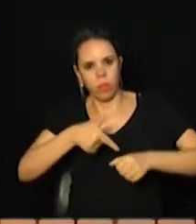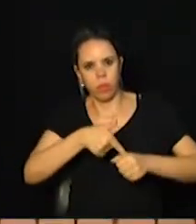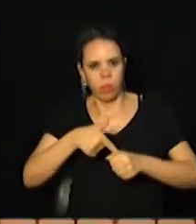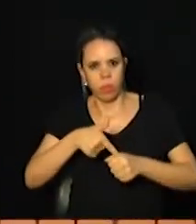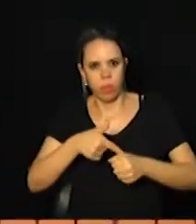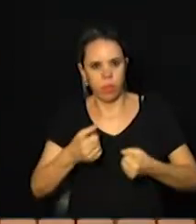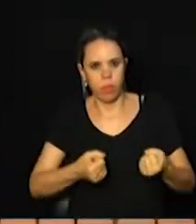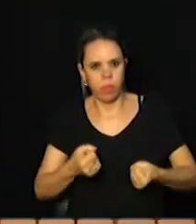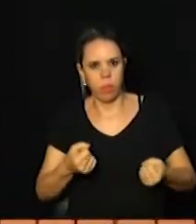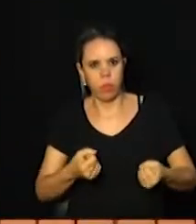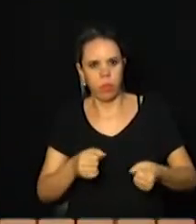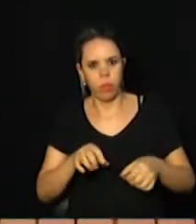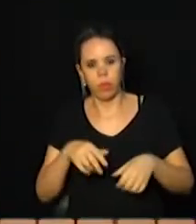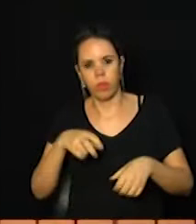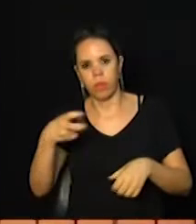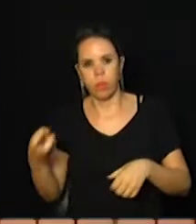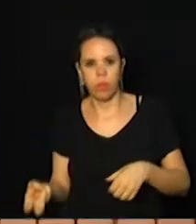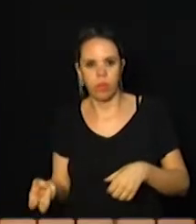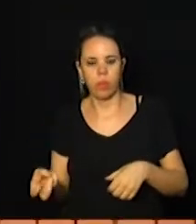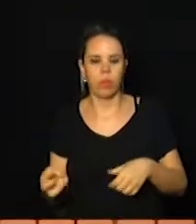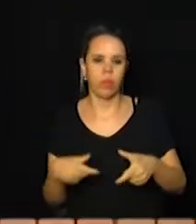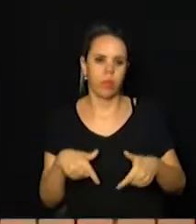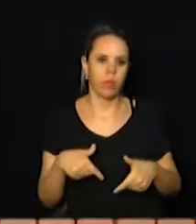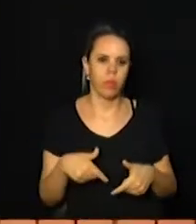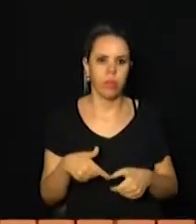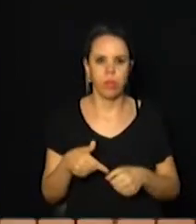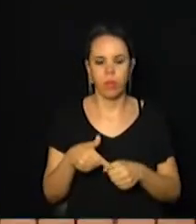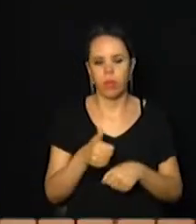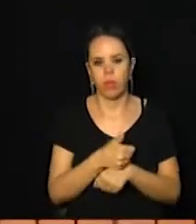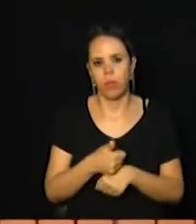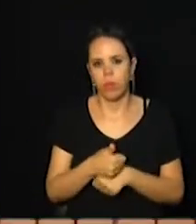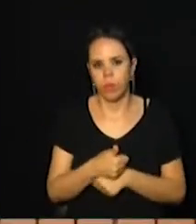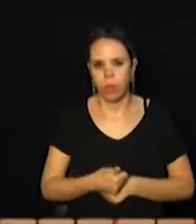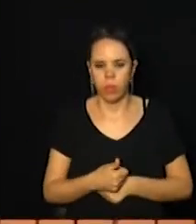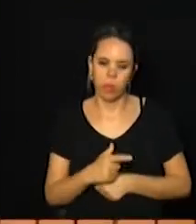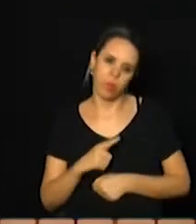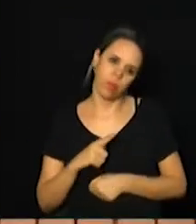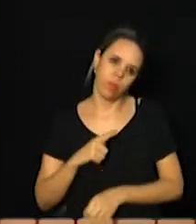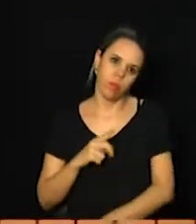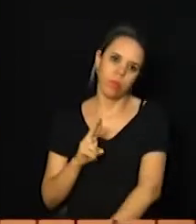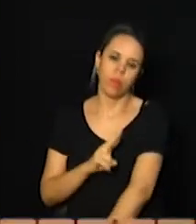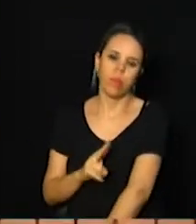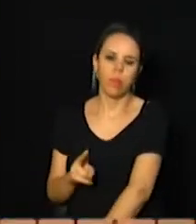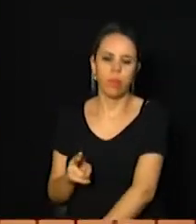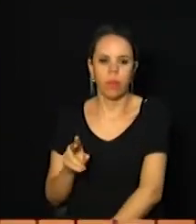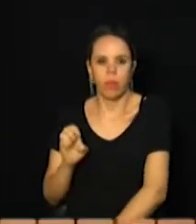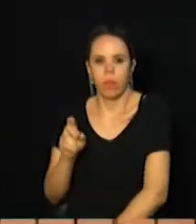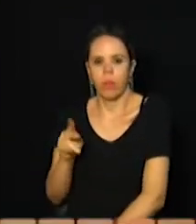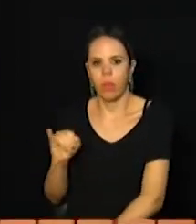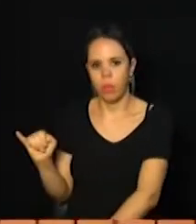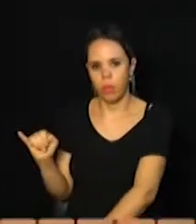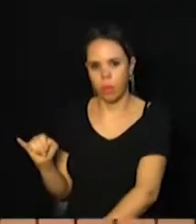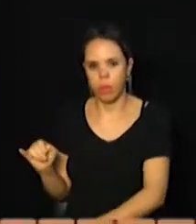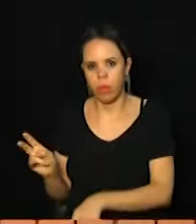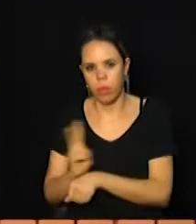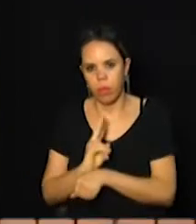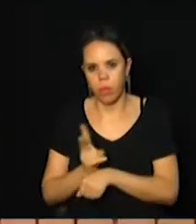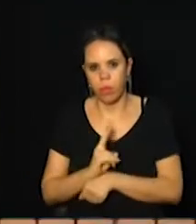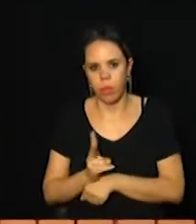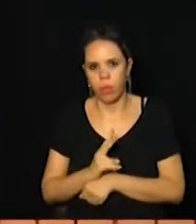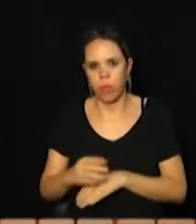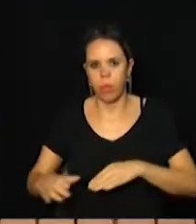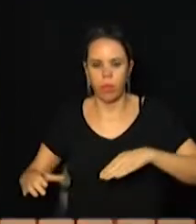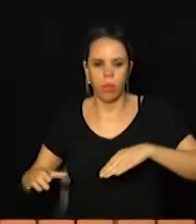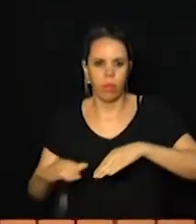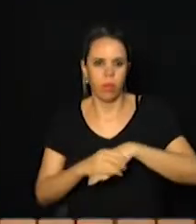abastecer o carro cai lá porque assim os trabalhadores frentistas eles tem que usar equipamentos de segurança eles usam